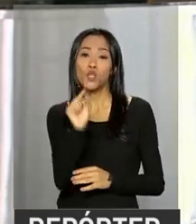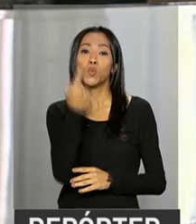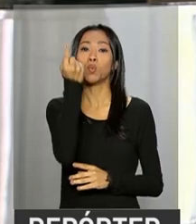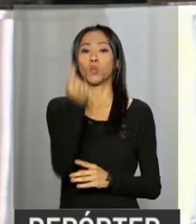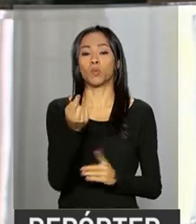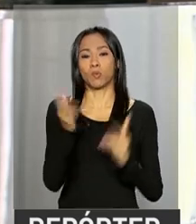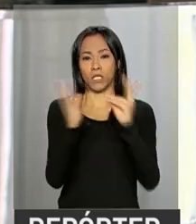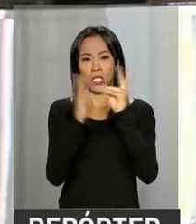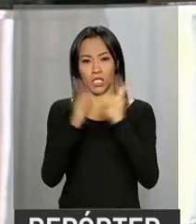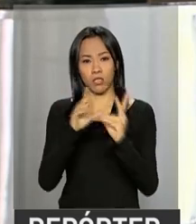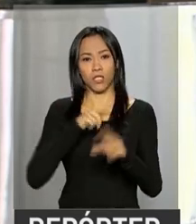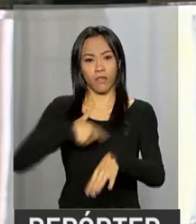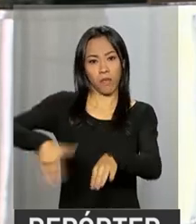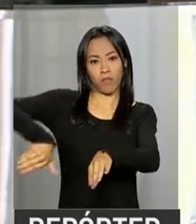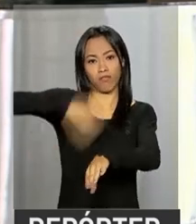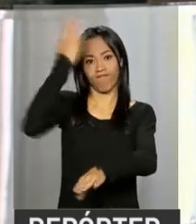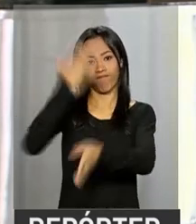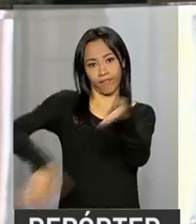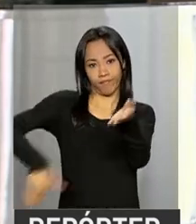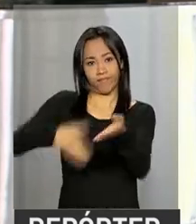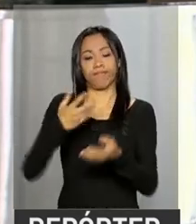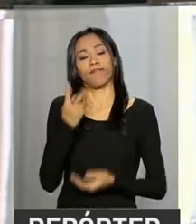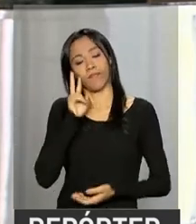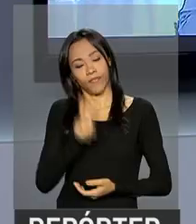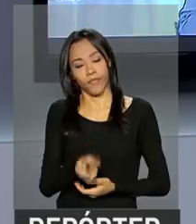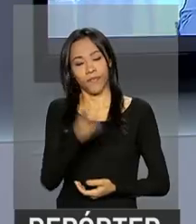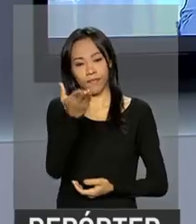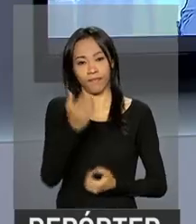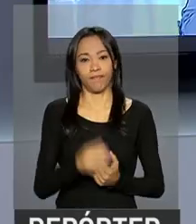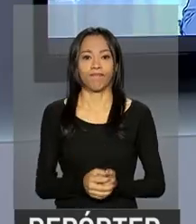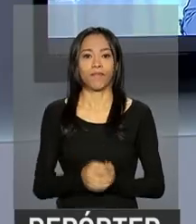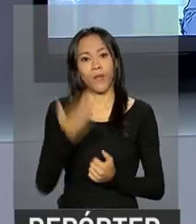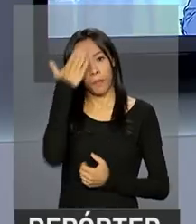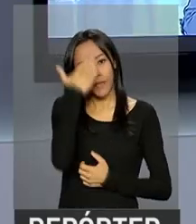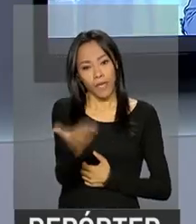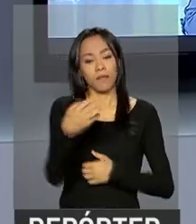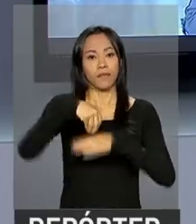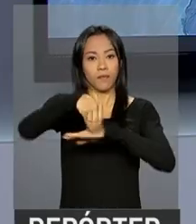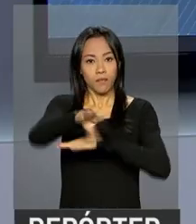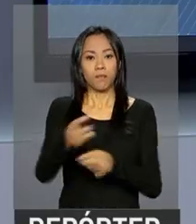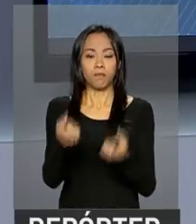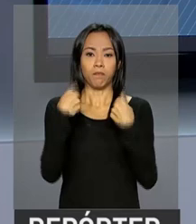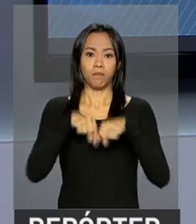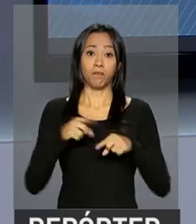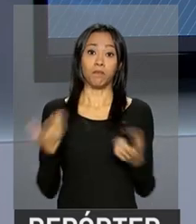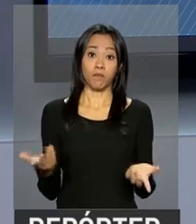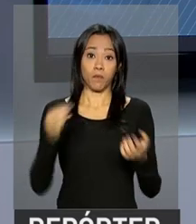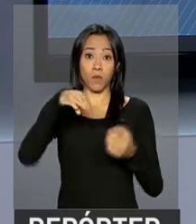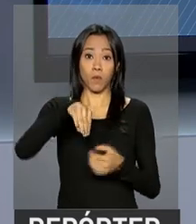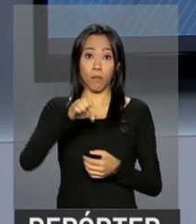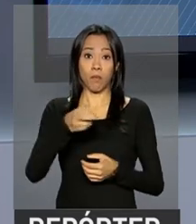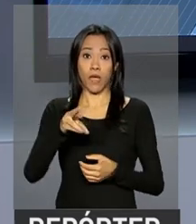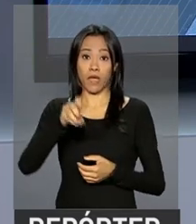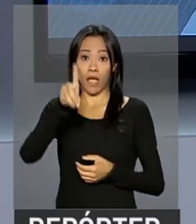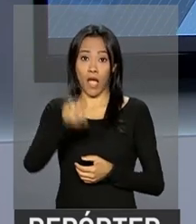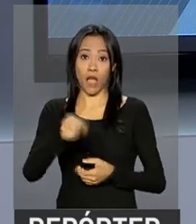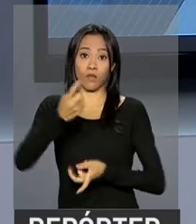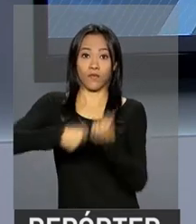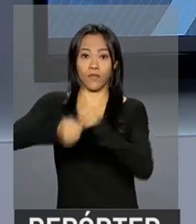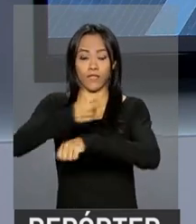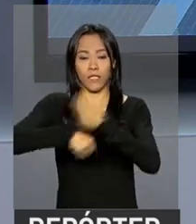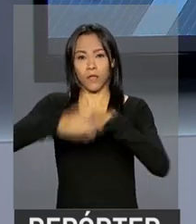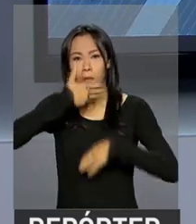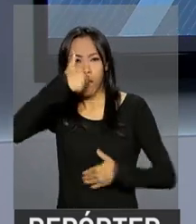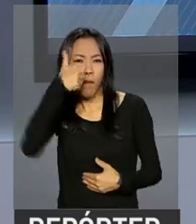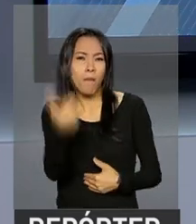indígena que teve a mão decepada Carla é com você obrigada pelas informações Taísa o mercado financeiro Melhorou mais uma vez a